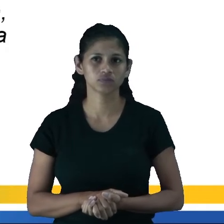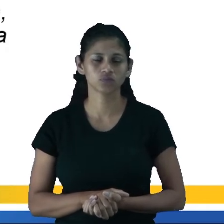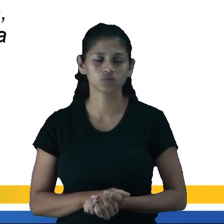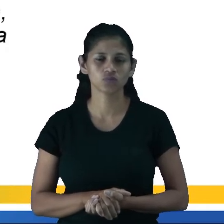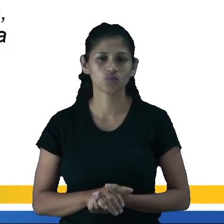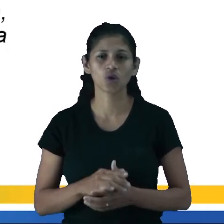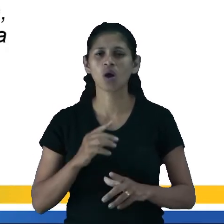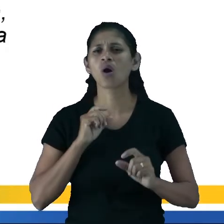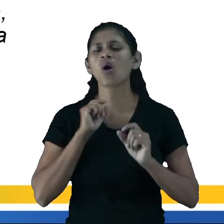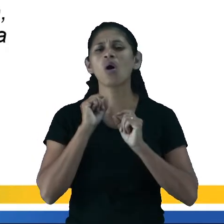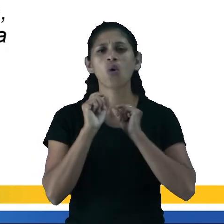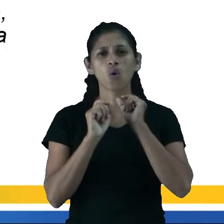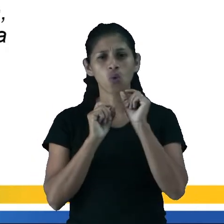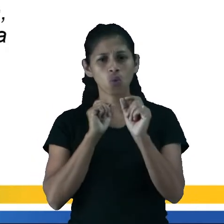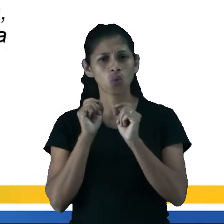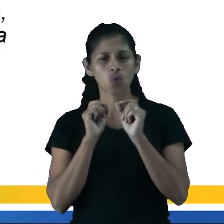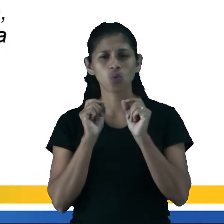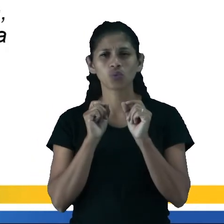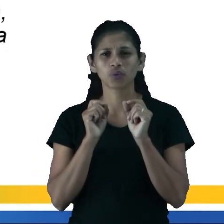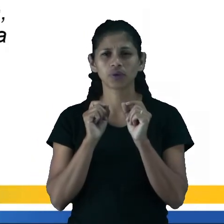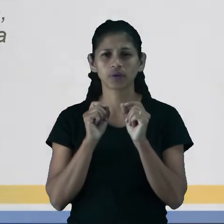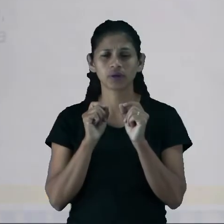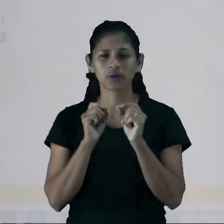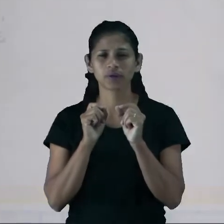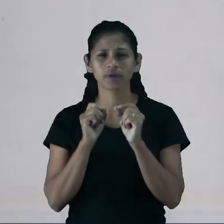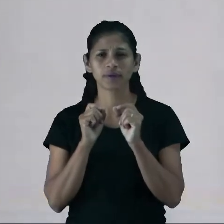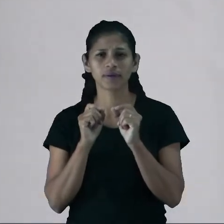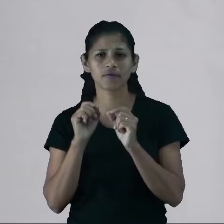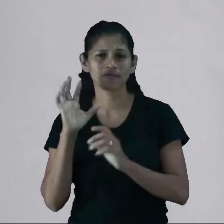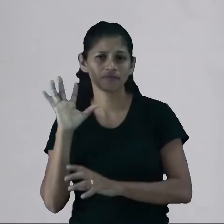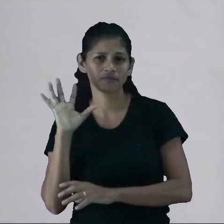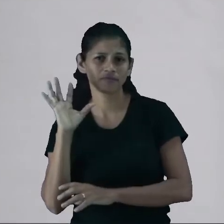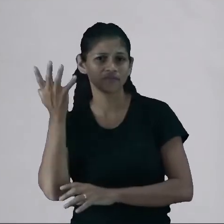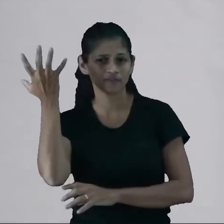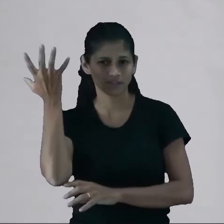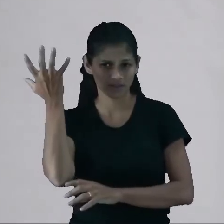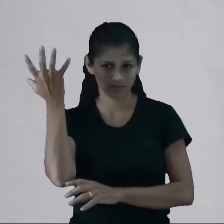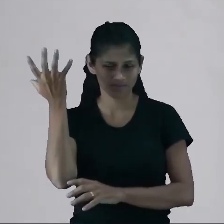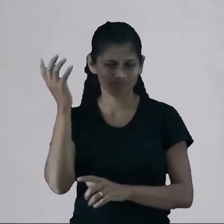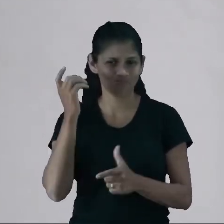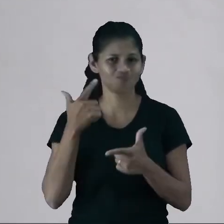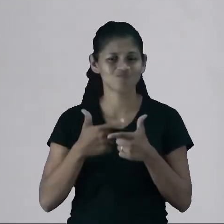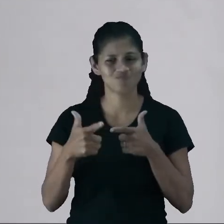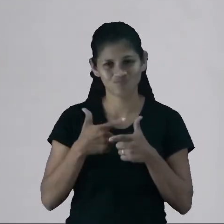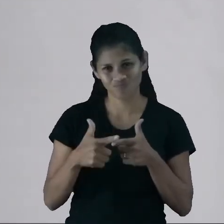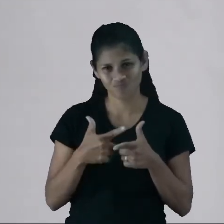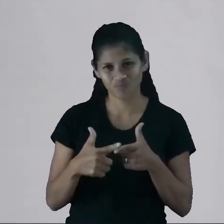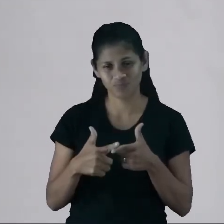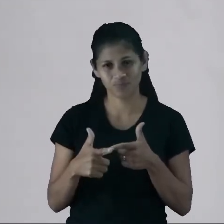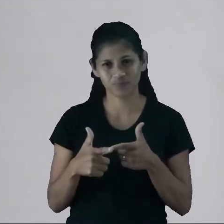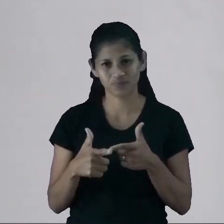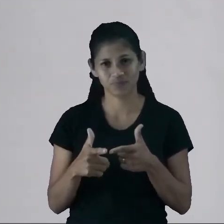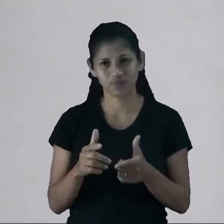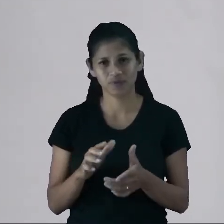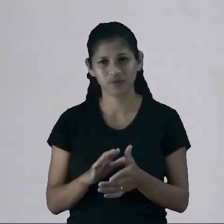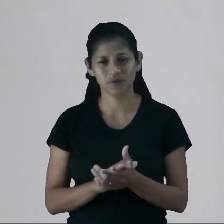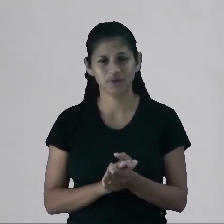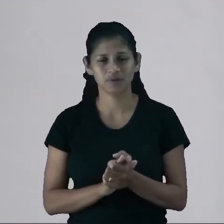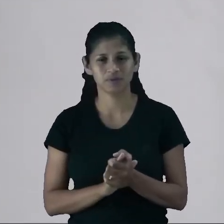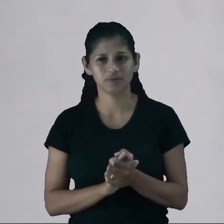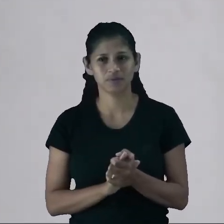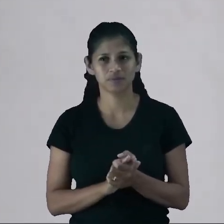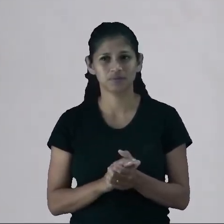O que a gente pode colocar, então, como alternativa, né? Para esses problemas dessa